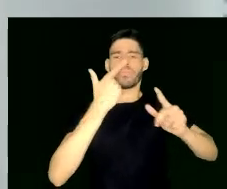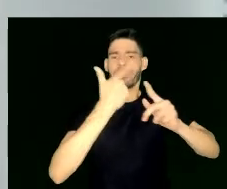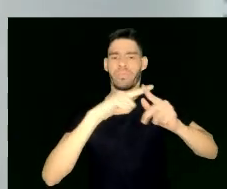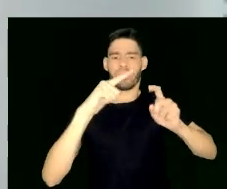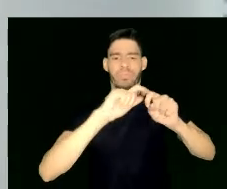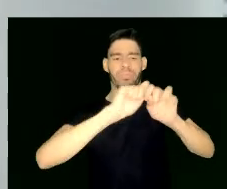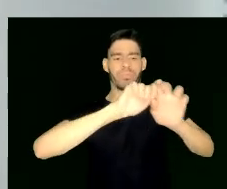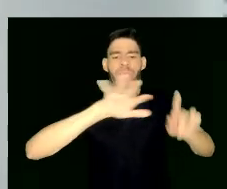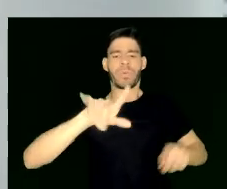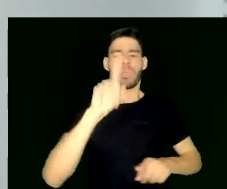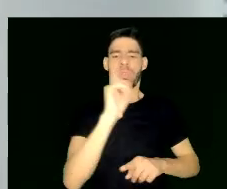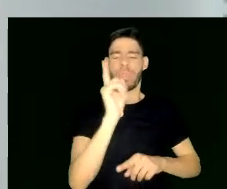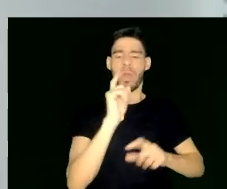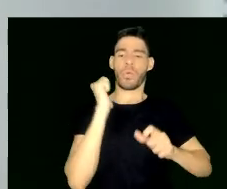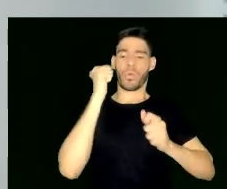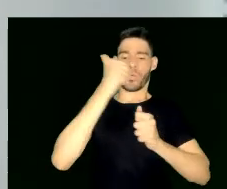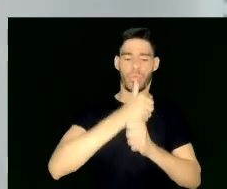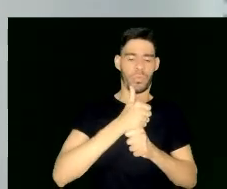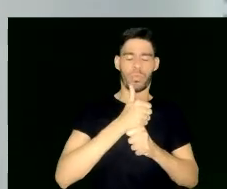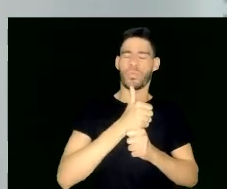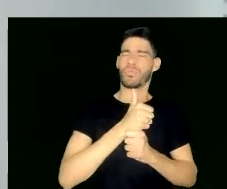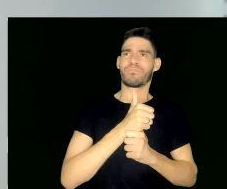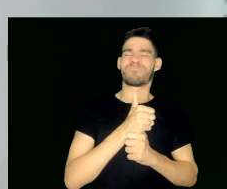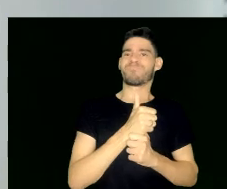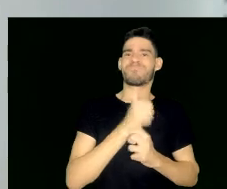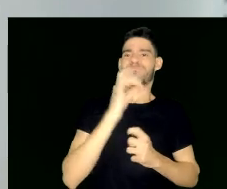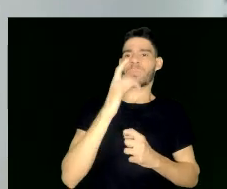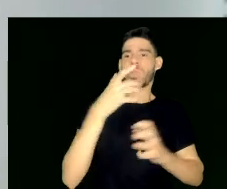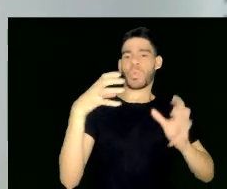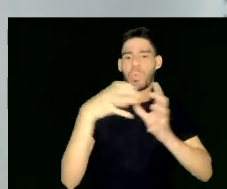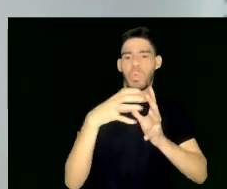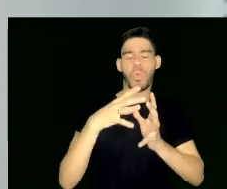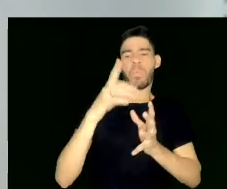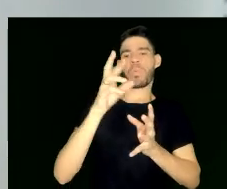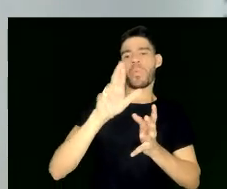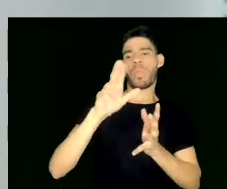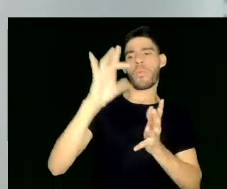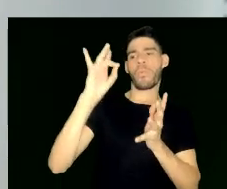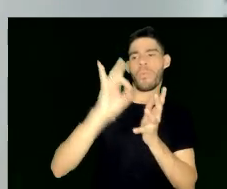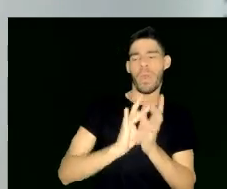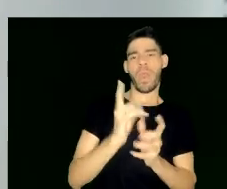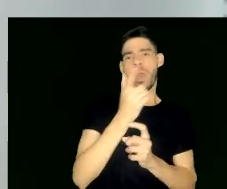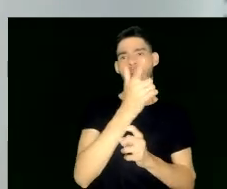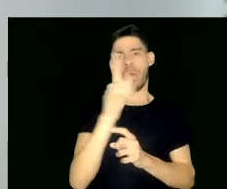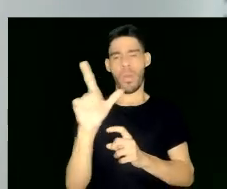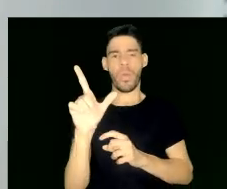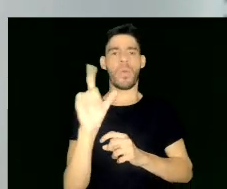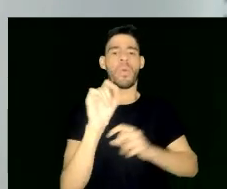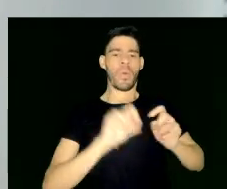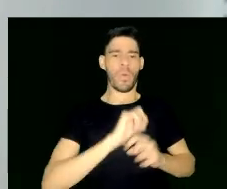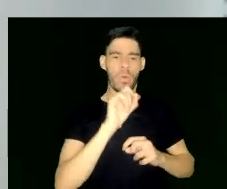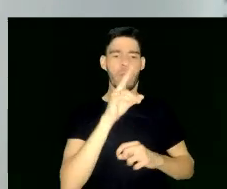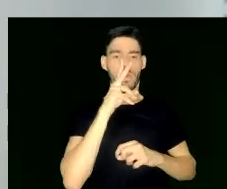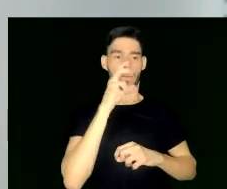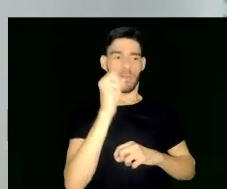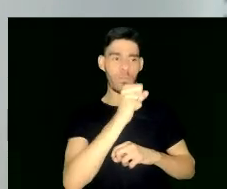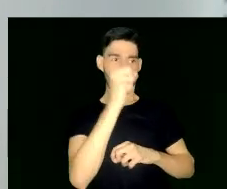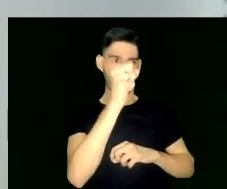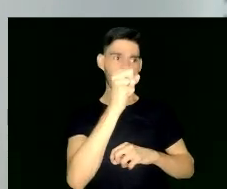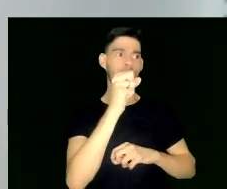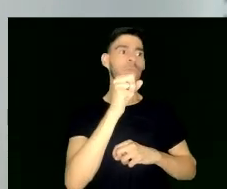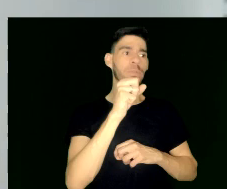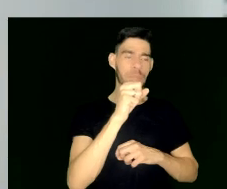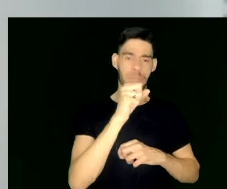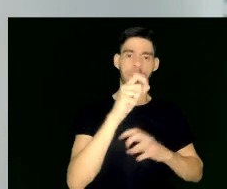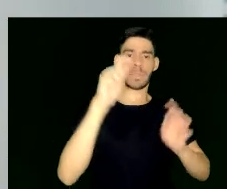o colapso com a substituição ilegítima de um grupo por um outro, uma tomada à